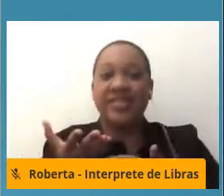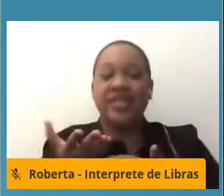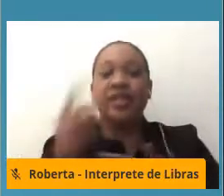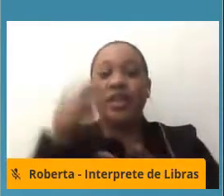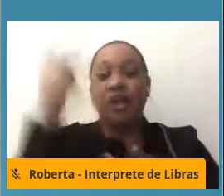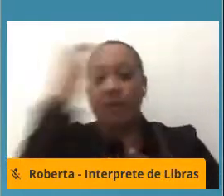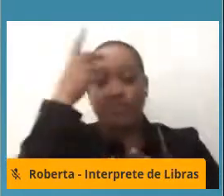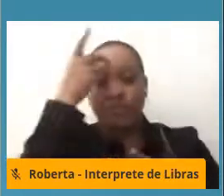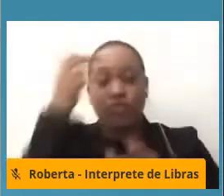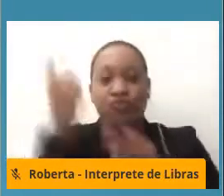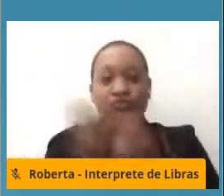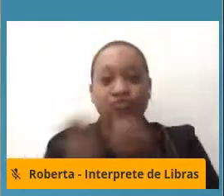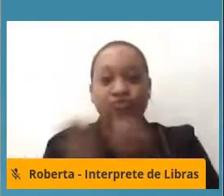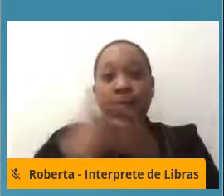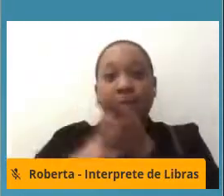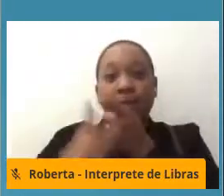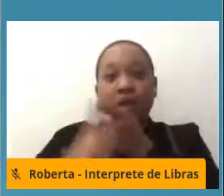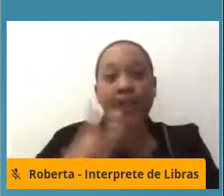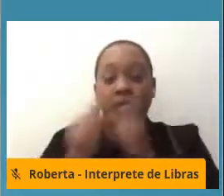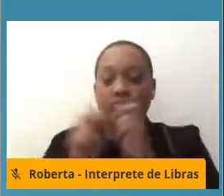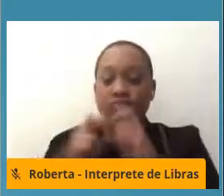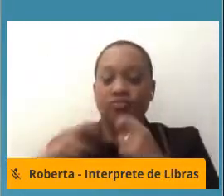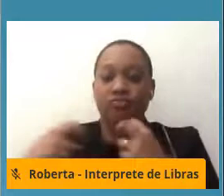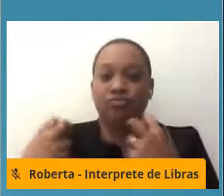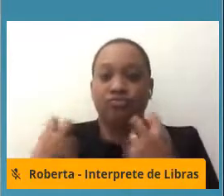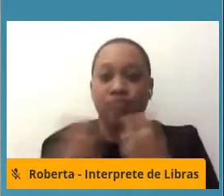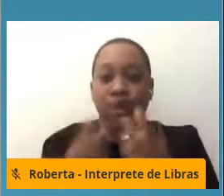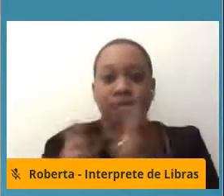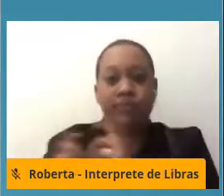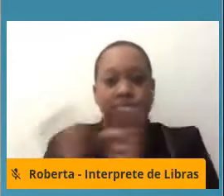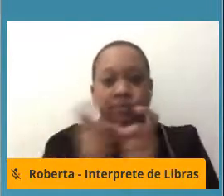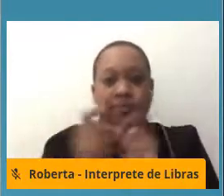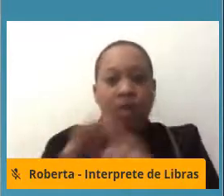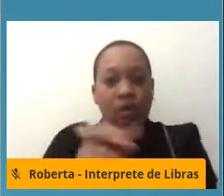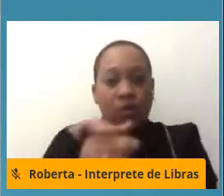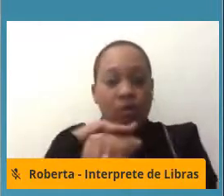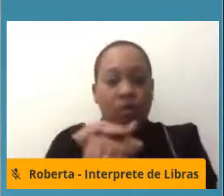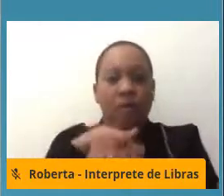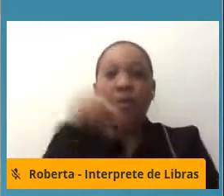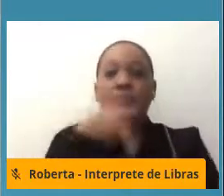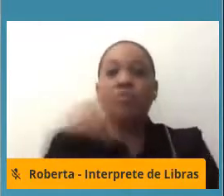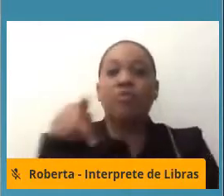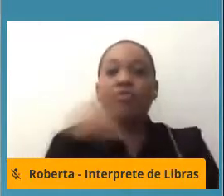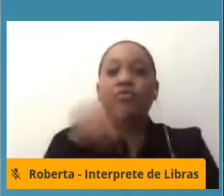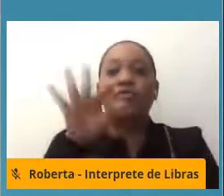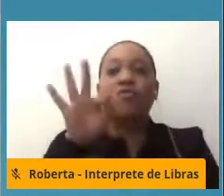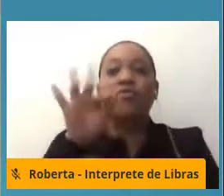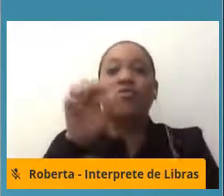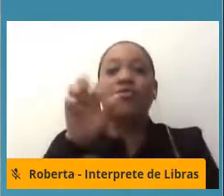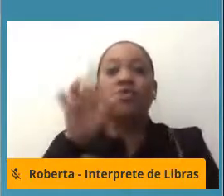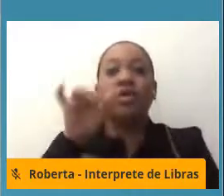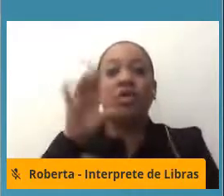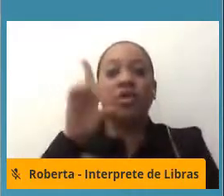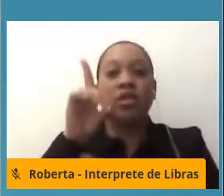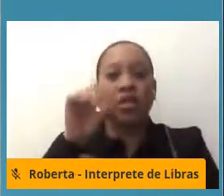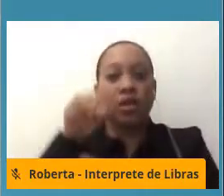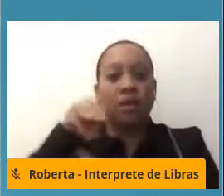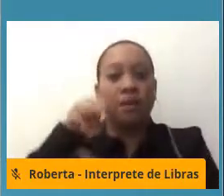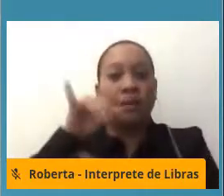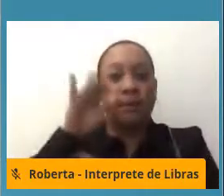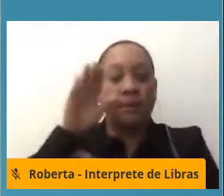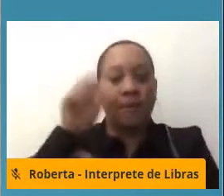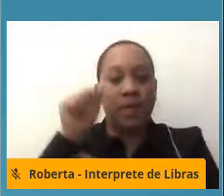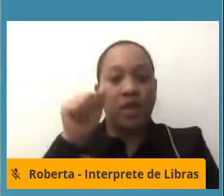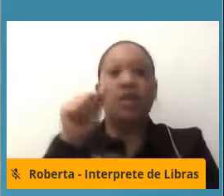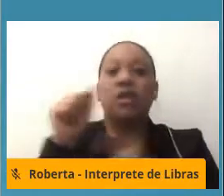mesa redonda que a gente vai ter no festival, que é o professor Fernando Maia. O professor